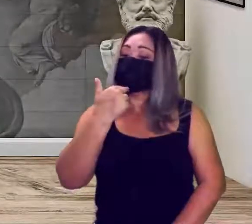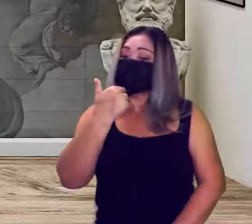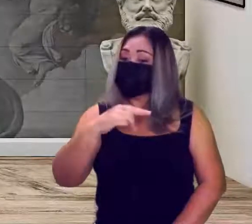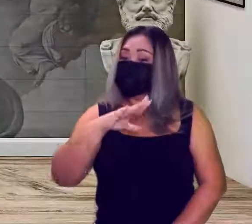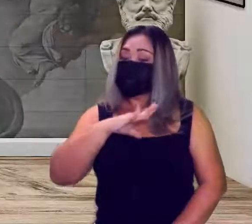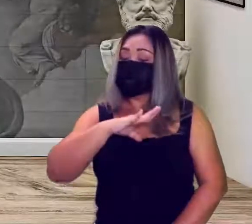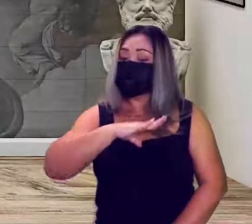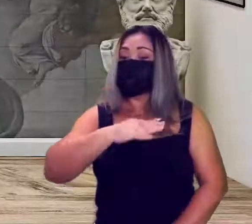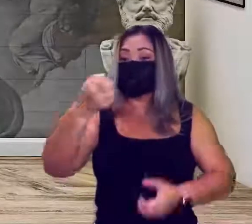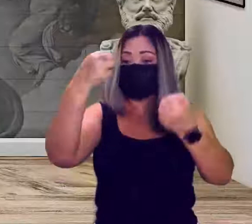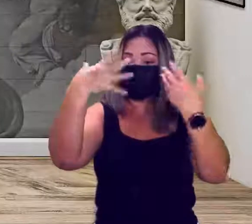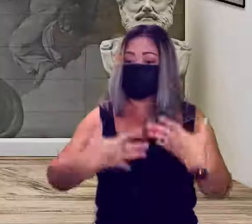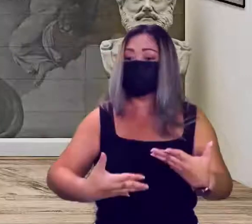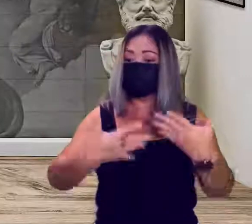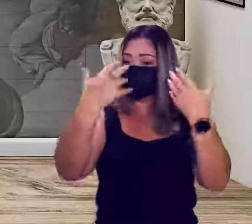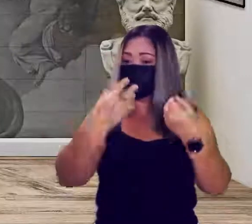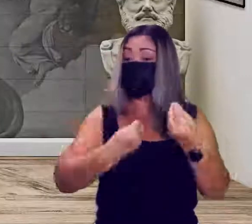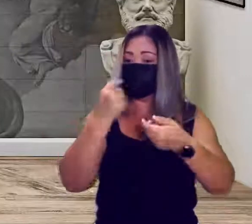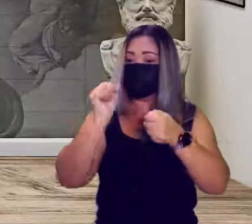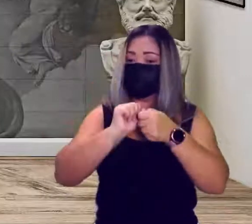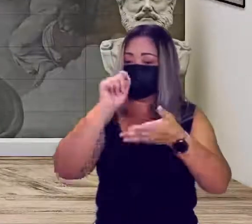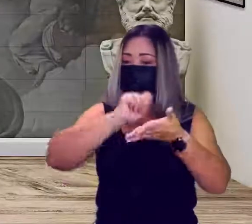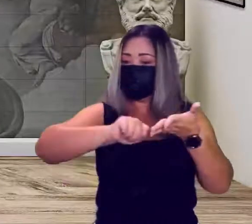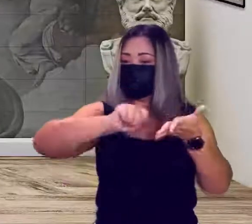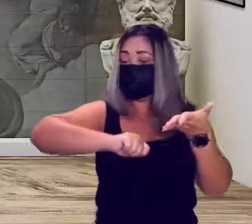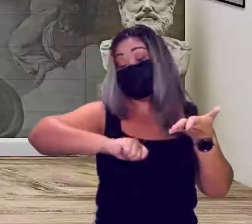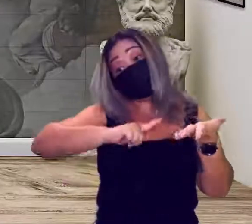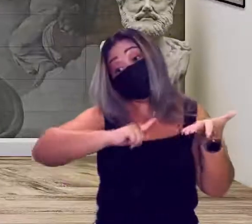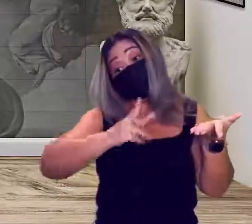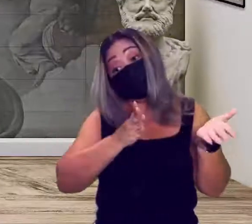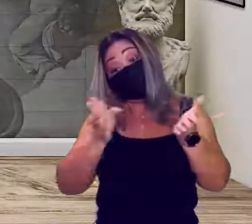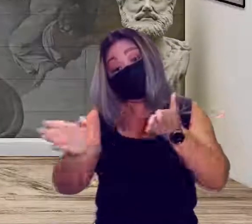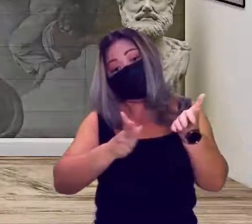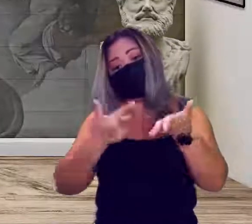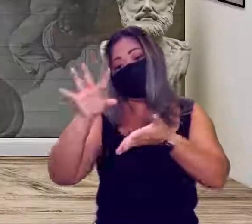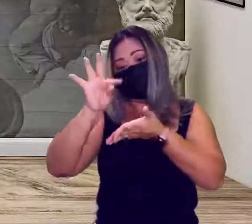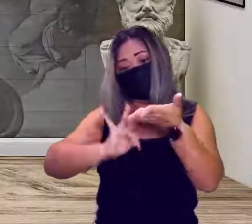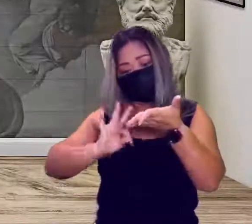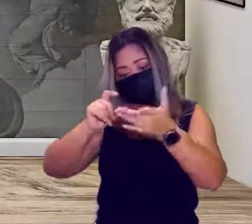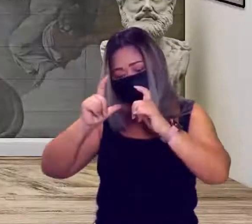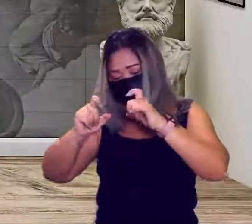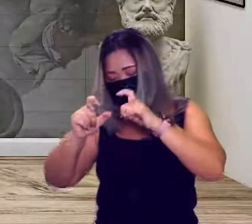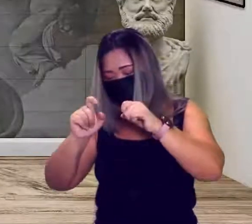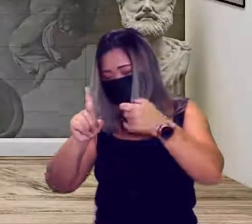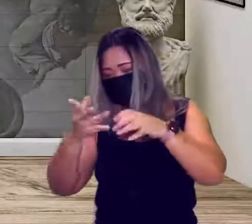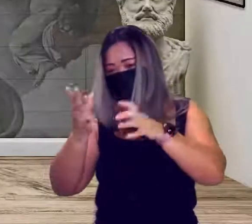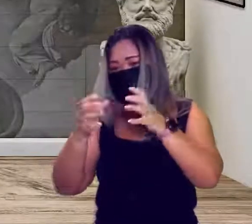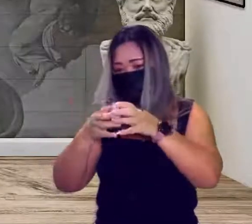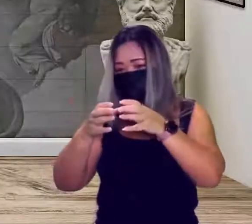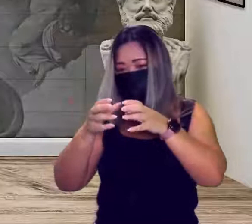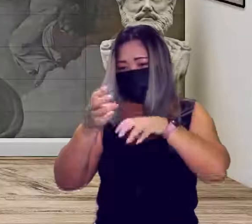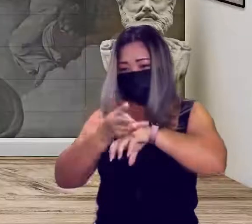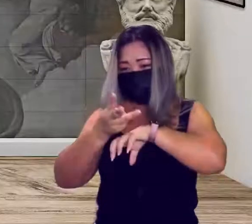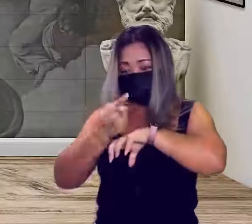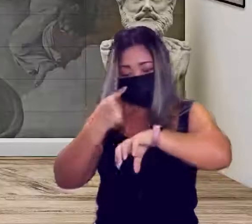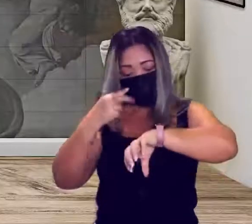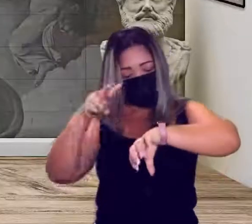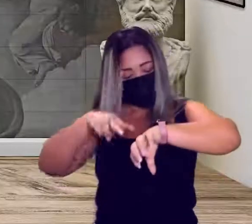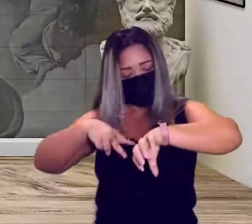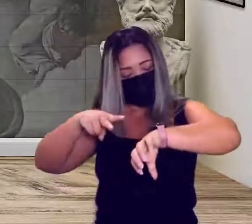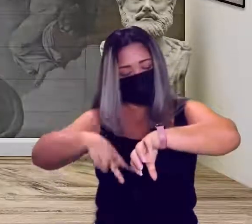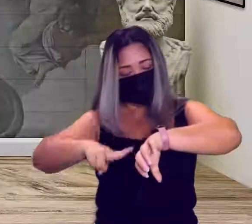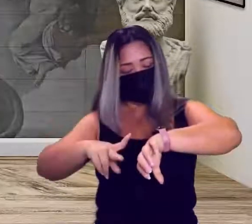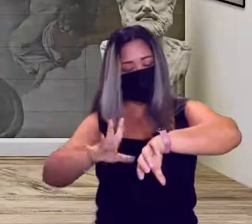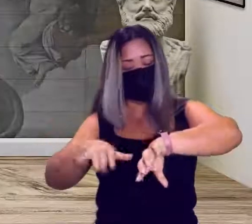texto, uma redação, tá? Muito legal. Ou se quiser fazer os dois, a redação tira foto e manda aí no grupo pra gente. Dá uma olhada, né, apreciar a